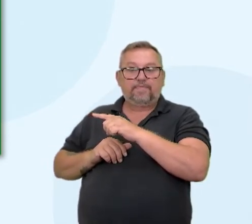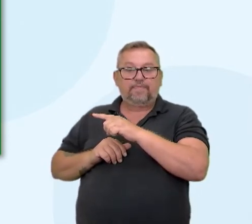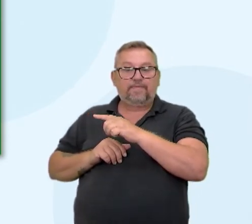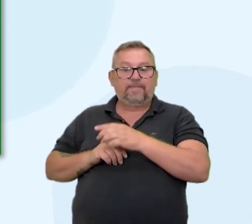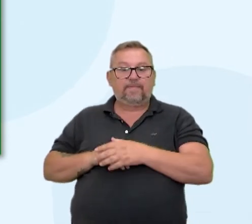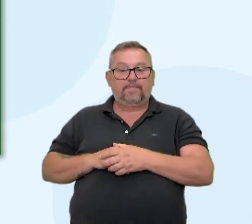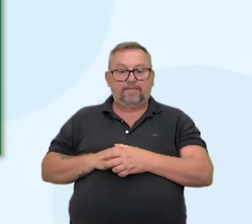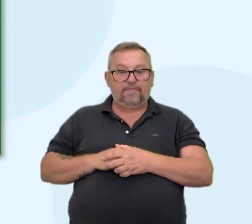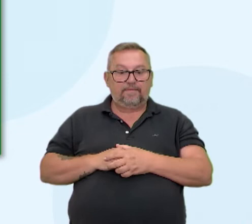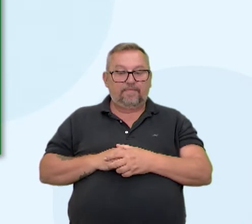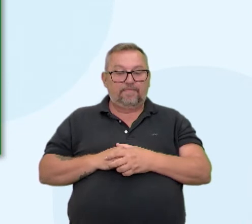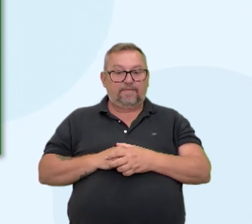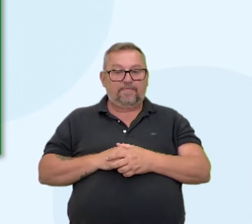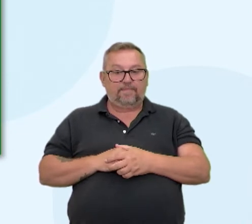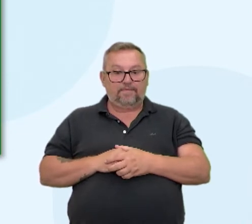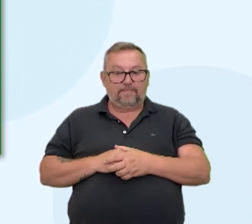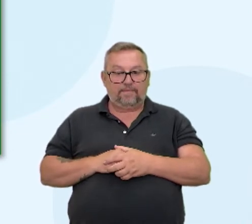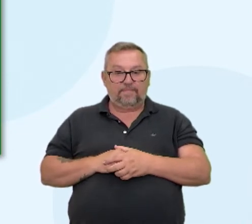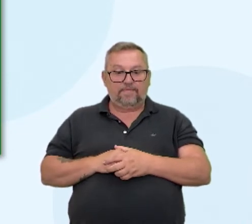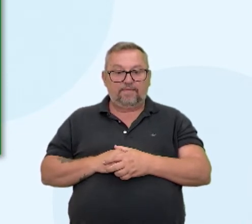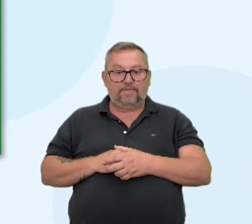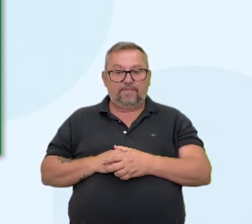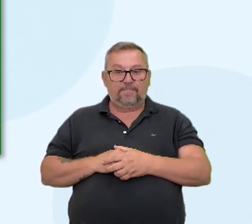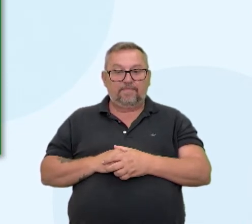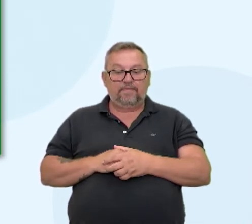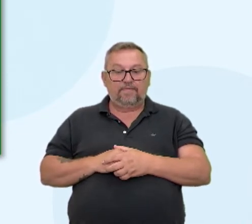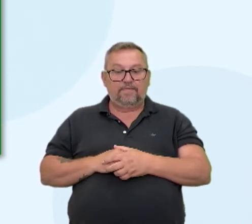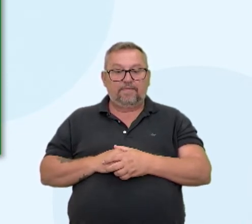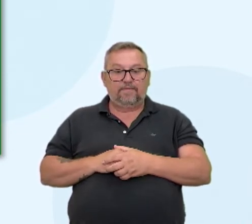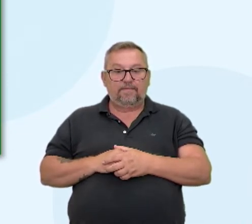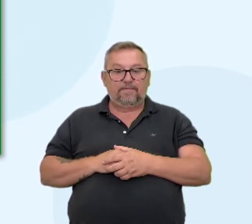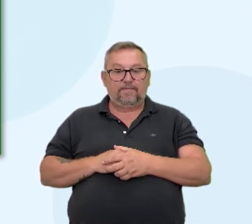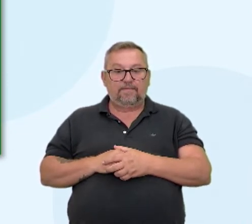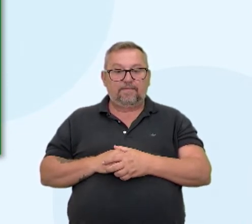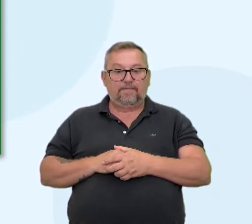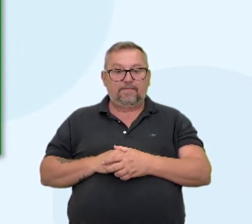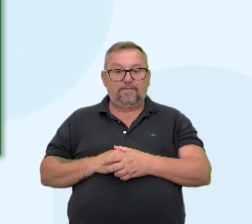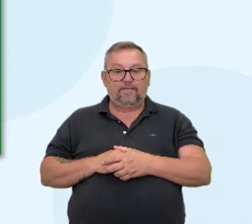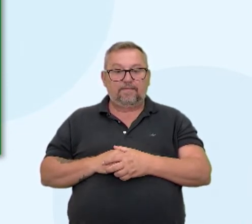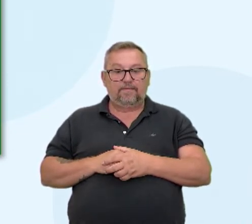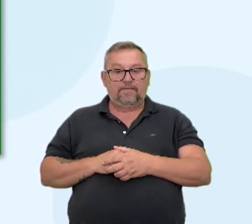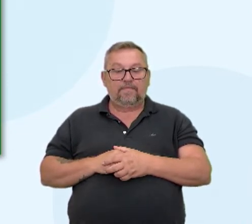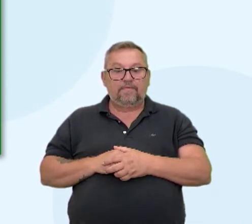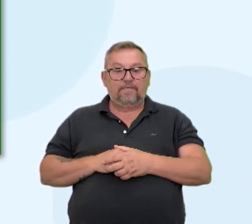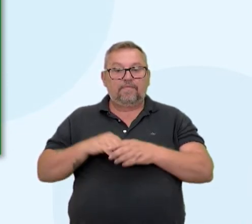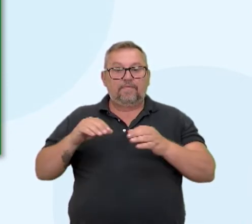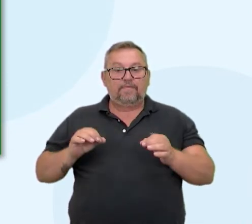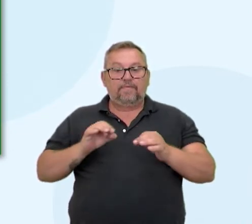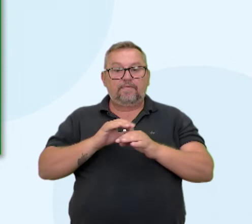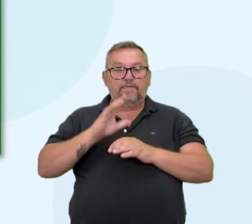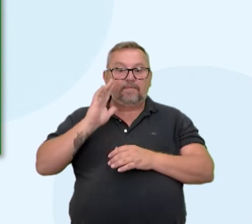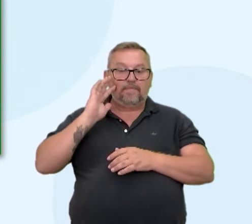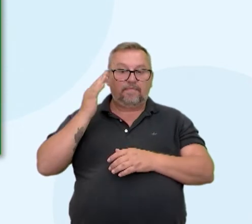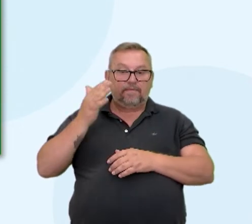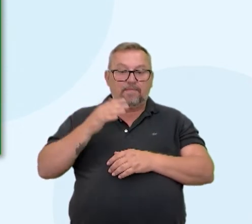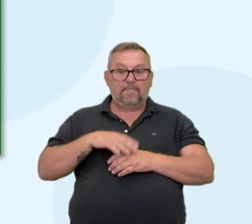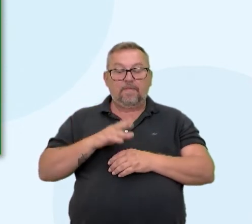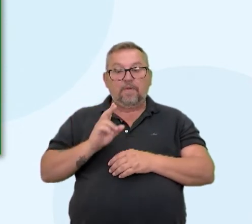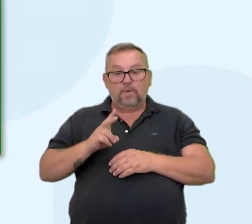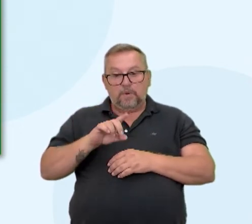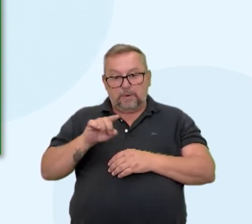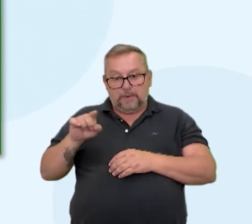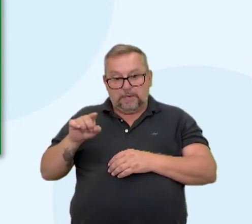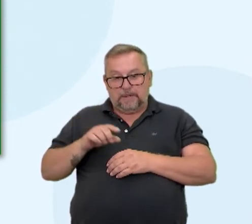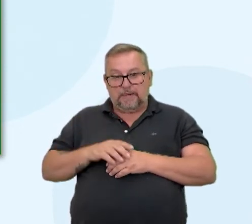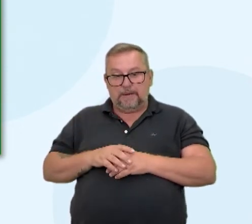no setor público trabalhando na educação. Tudo bem? Feito isso, o que acontece? Vai continuar, olha